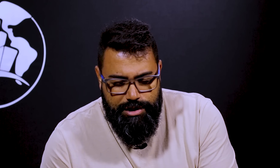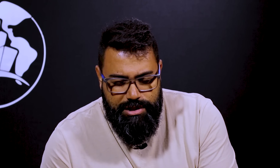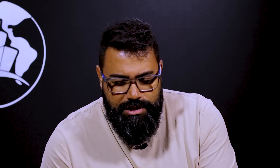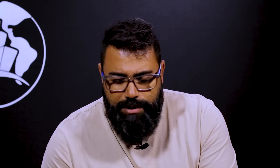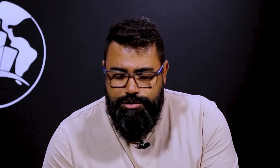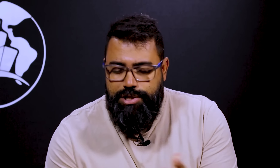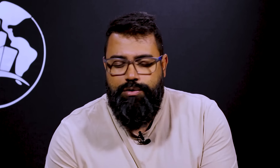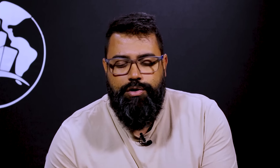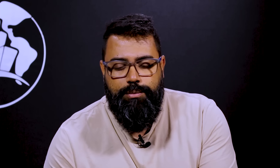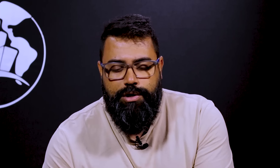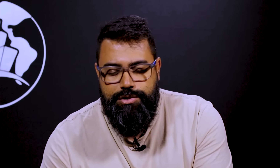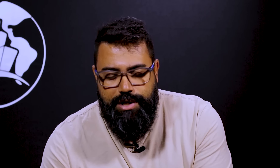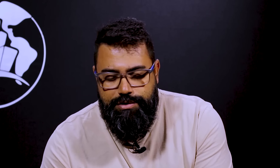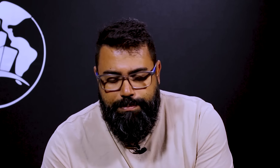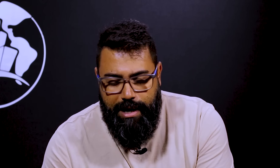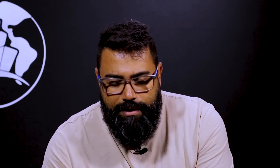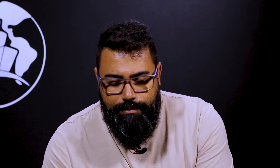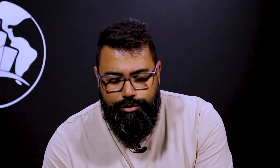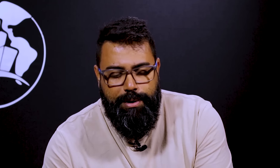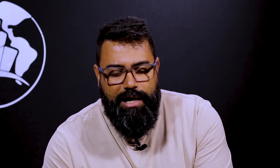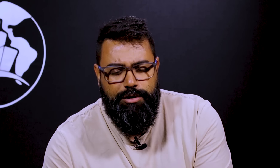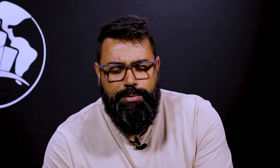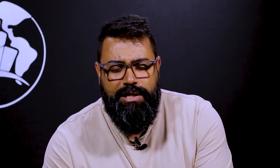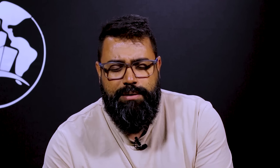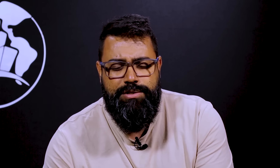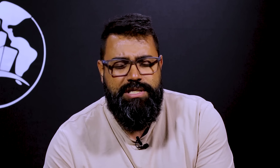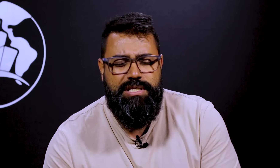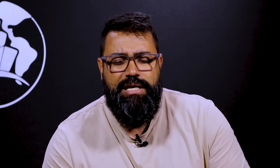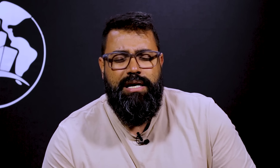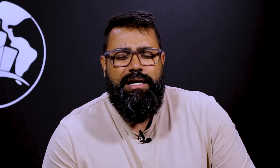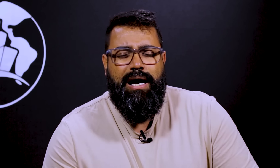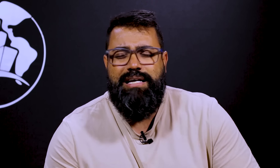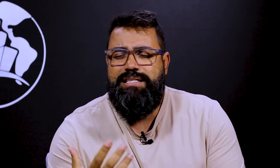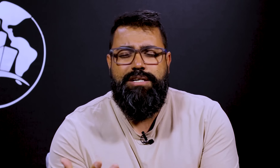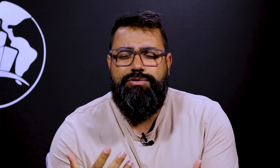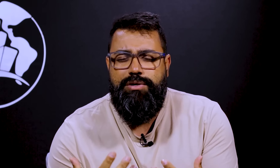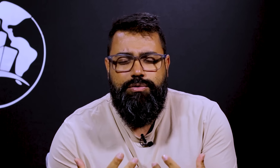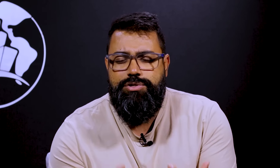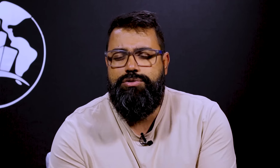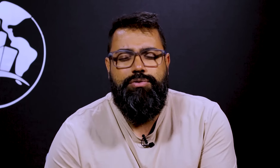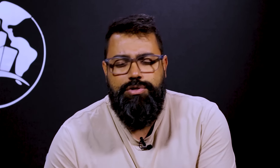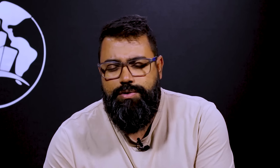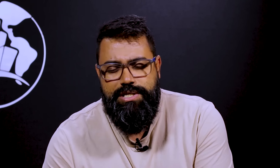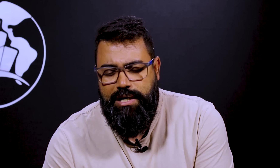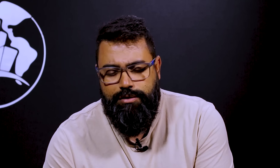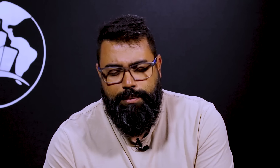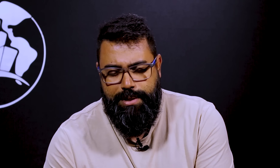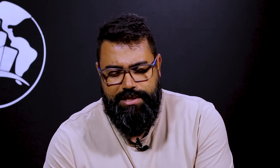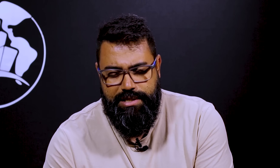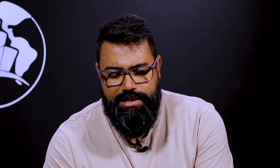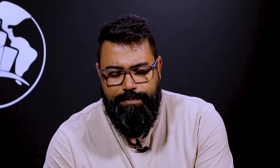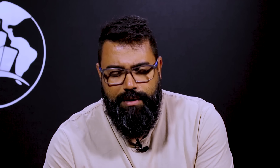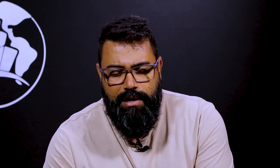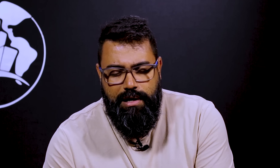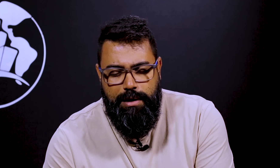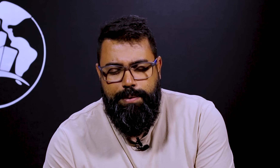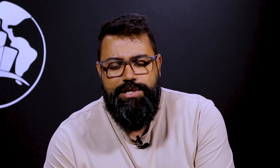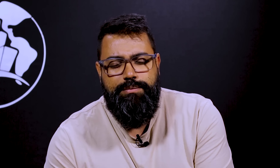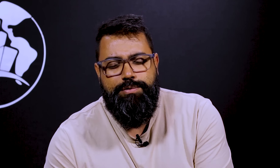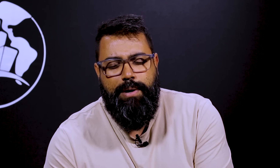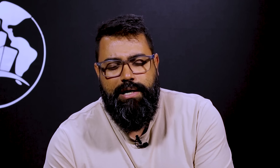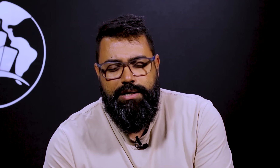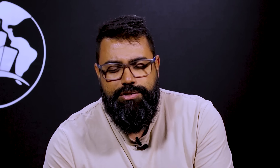porque nós temos o Senhor como nosso Deus e Pai. Muito obrigado porque temos esse acesso tão gostoso a estar na Tua presença.